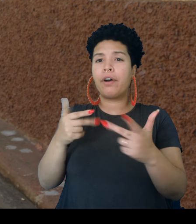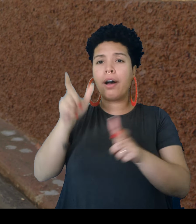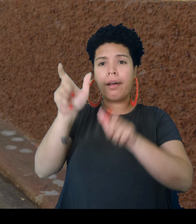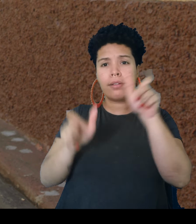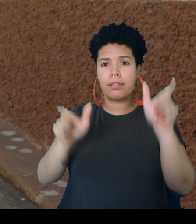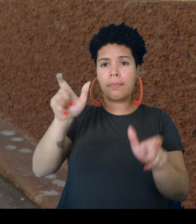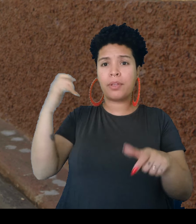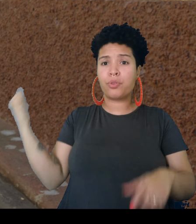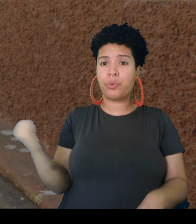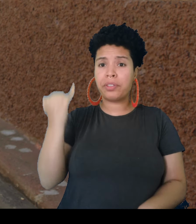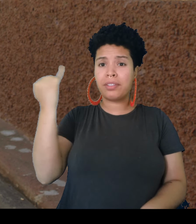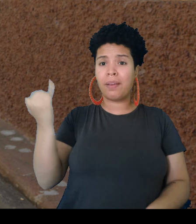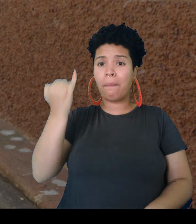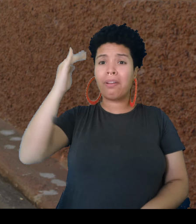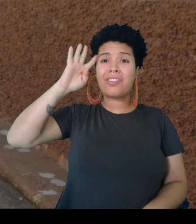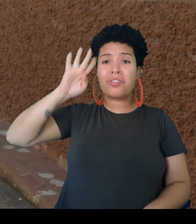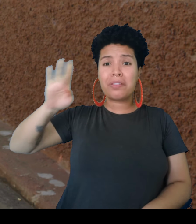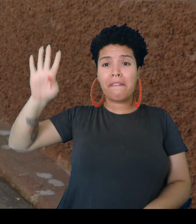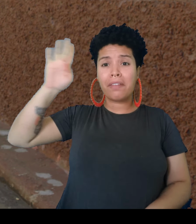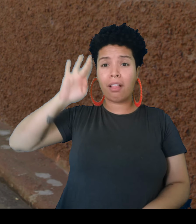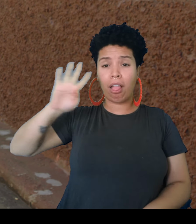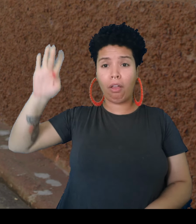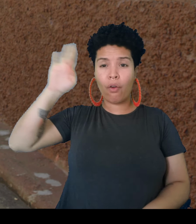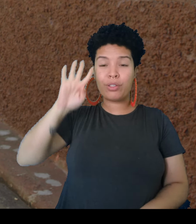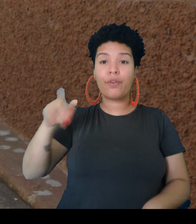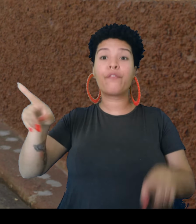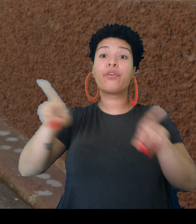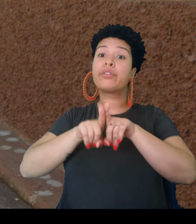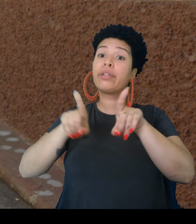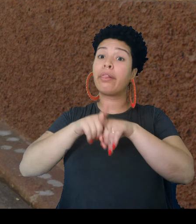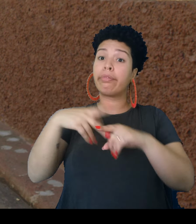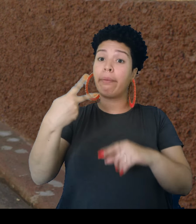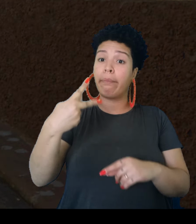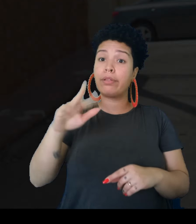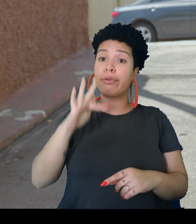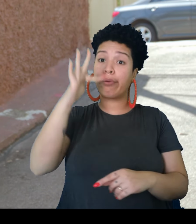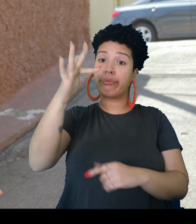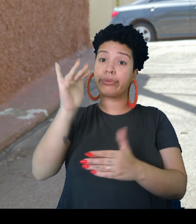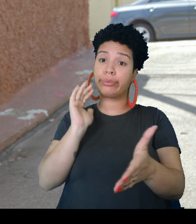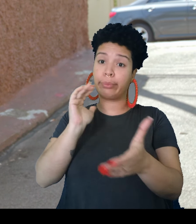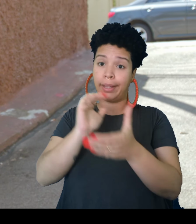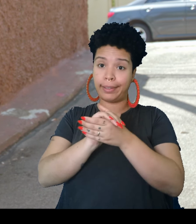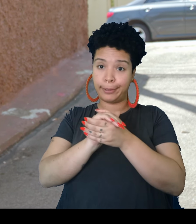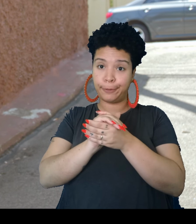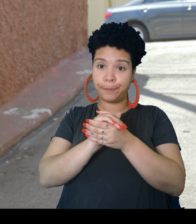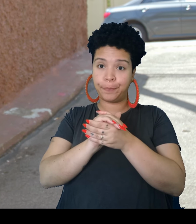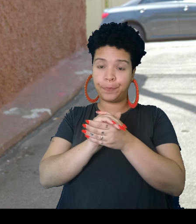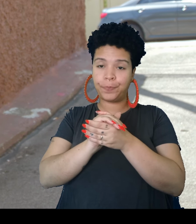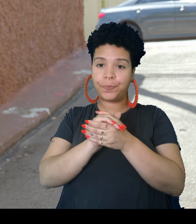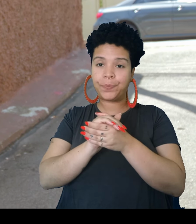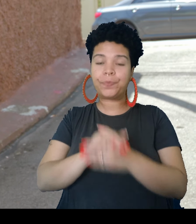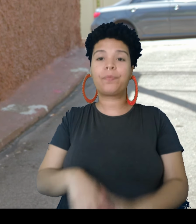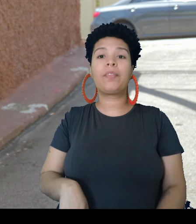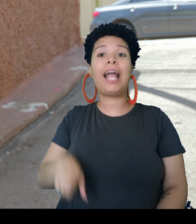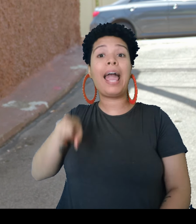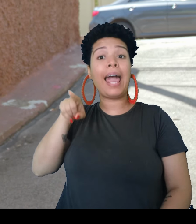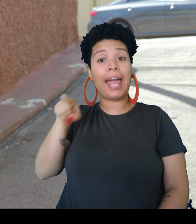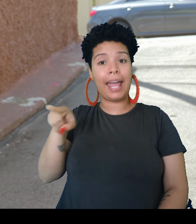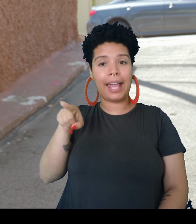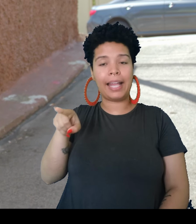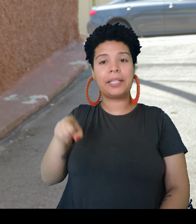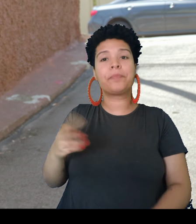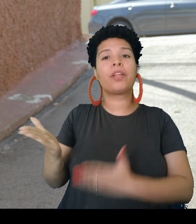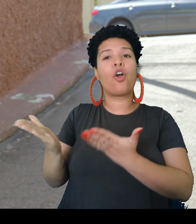quem manteria um relacionamento aberto, cheio de tretas, durante toda a sua vida. Simone de Beauvoir era uma jovem intelectual